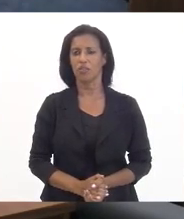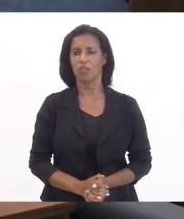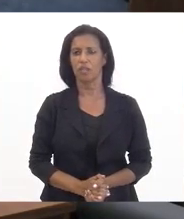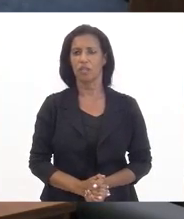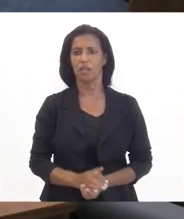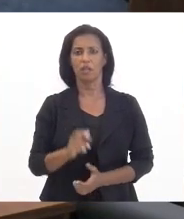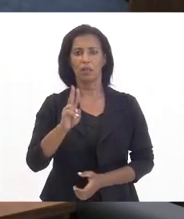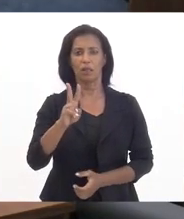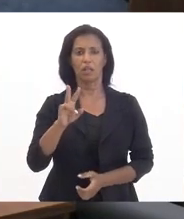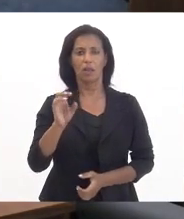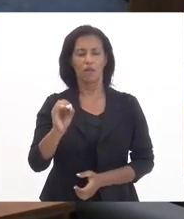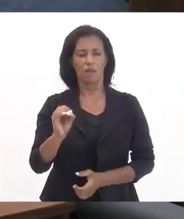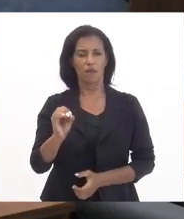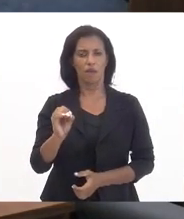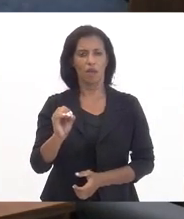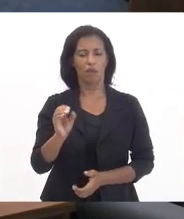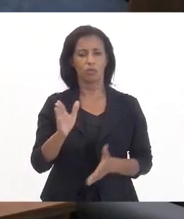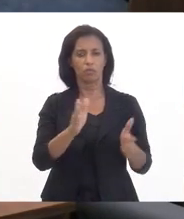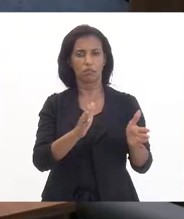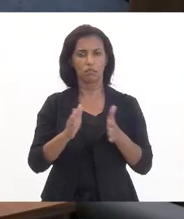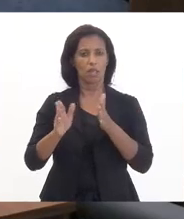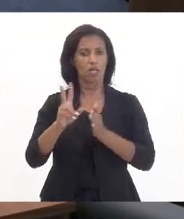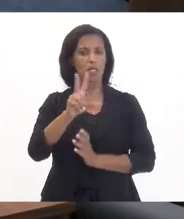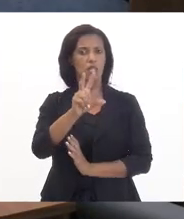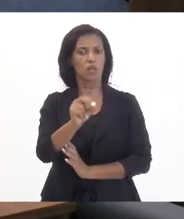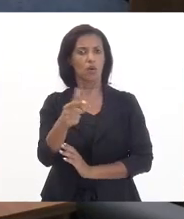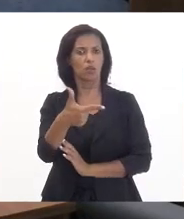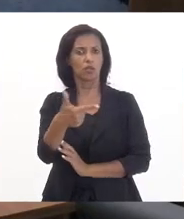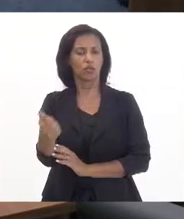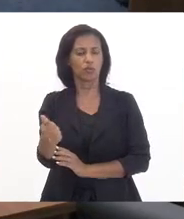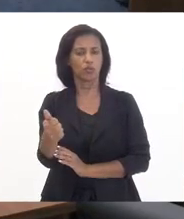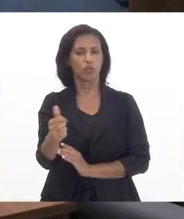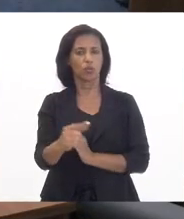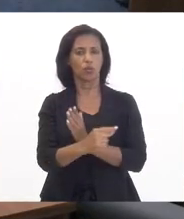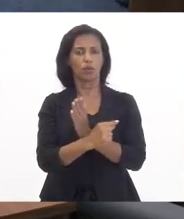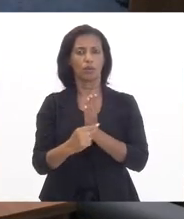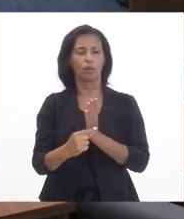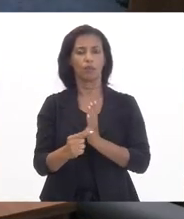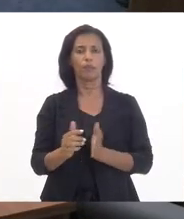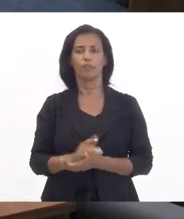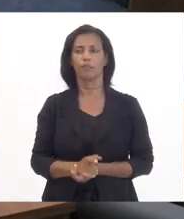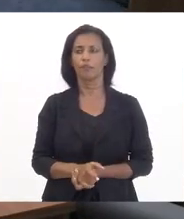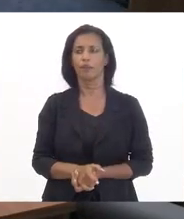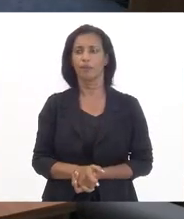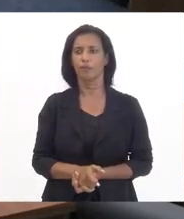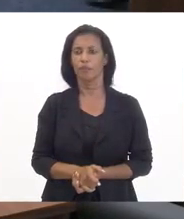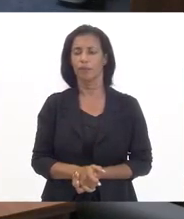o veto parcial, projeto de lei 50 de 21 de autoria dos deputados,